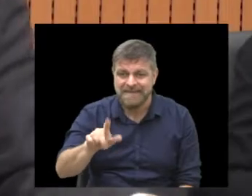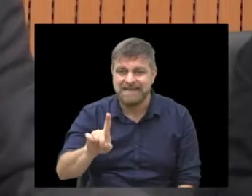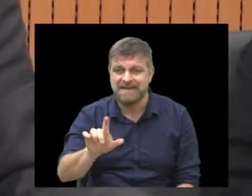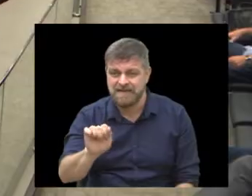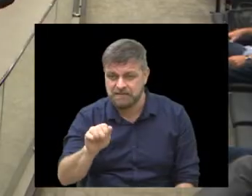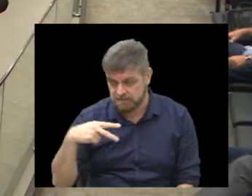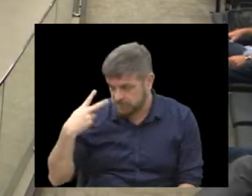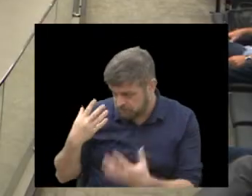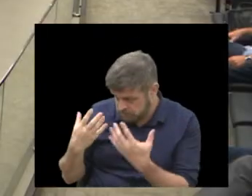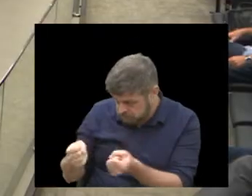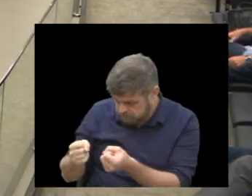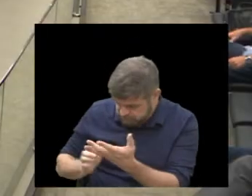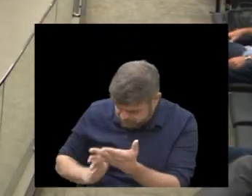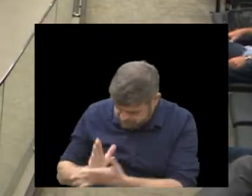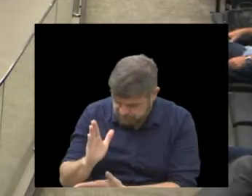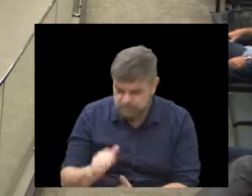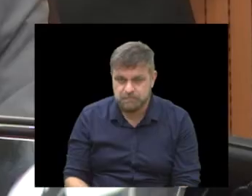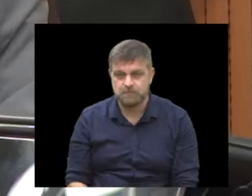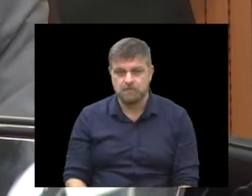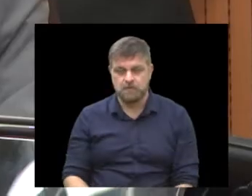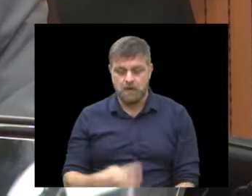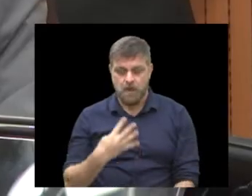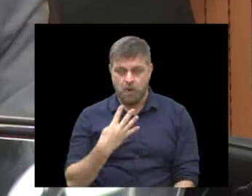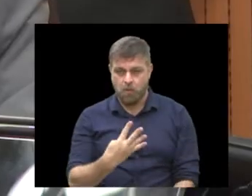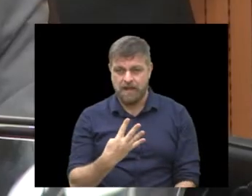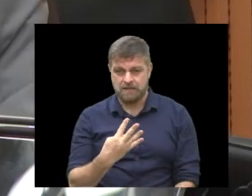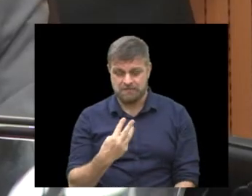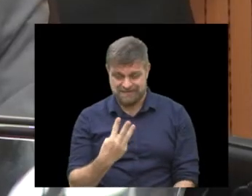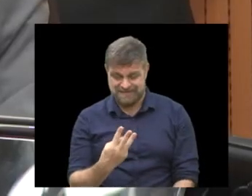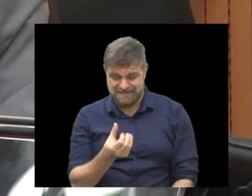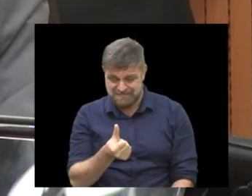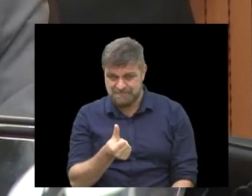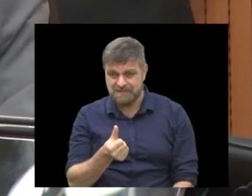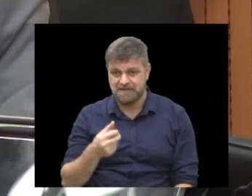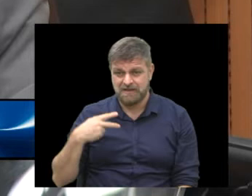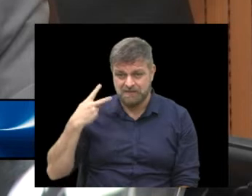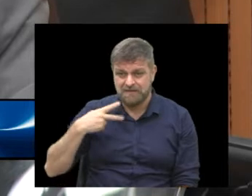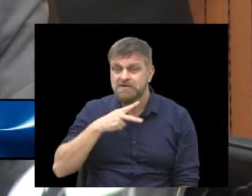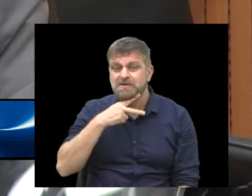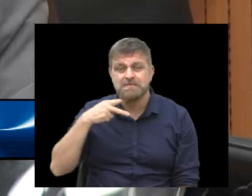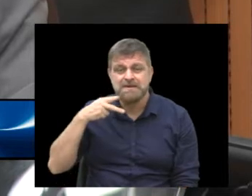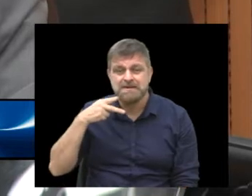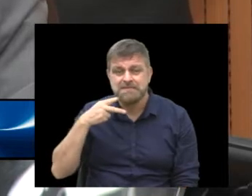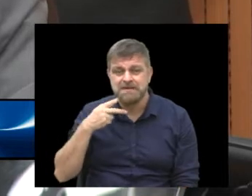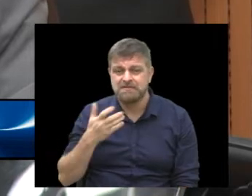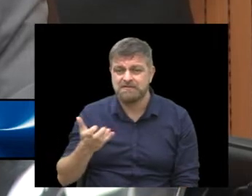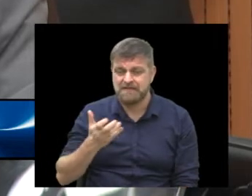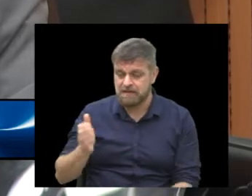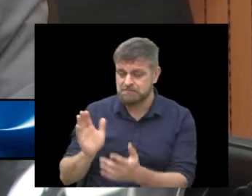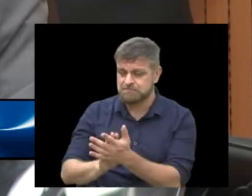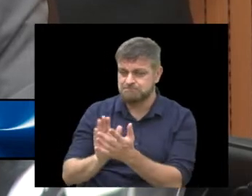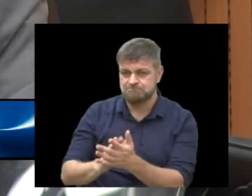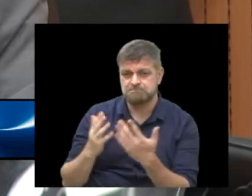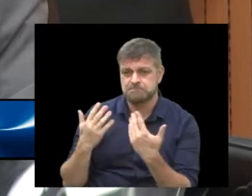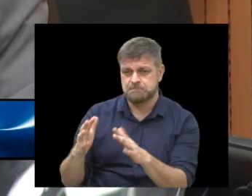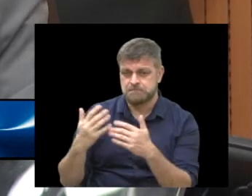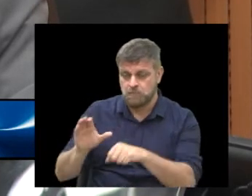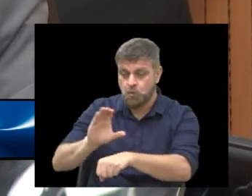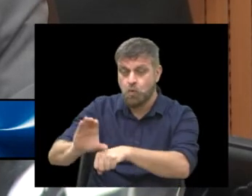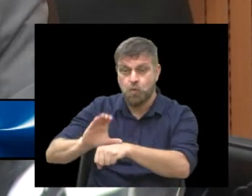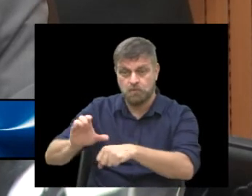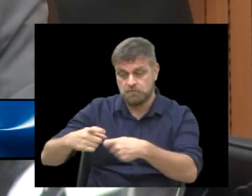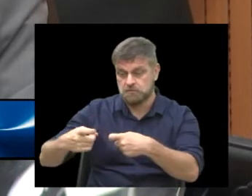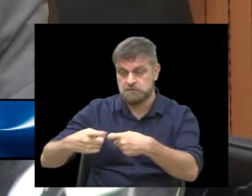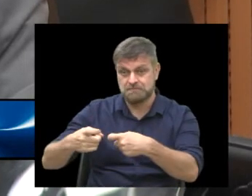permaneçam como estão. Aprovado. 436, o requerimento do senhor Permínio Monteiro, requerendo votos de aplauso para o curso de